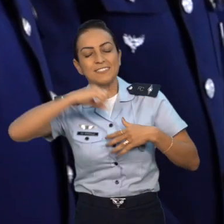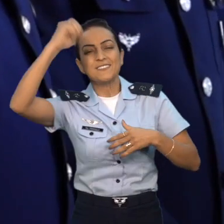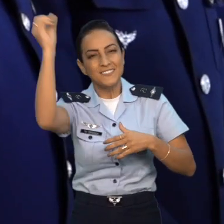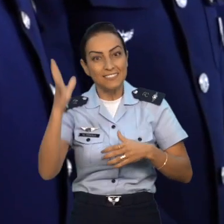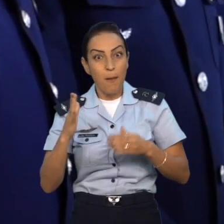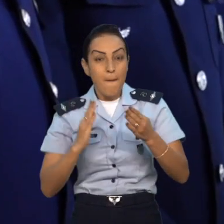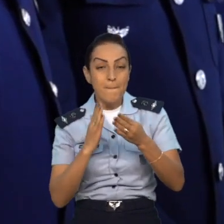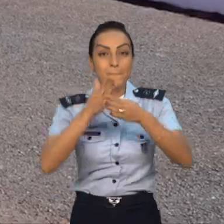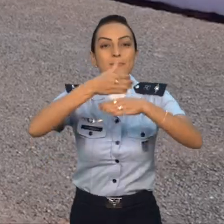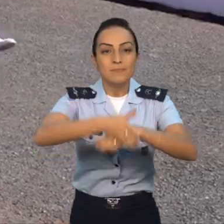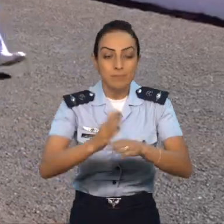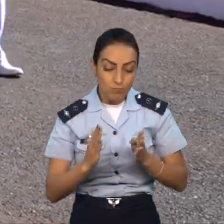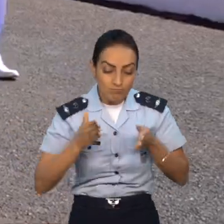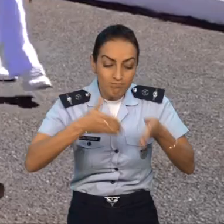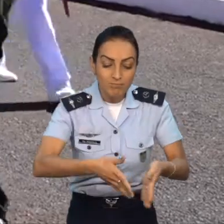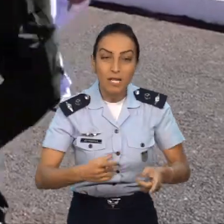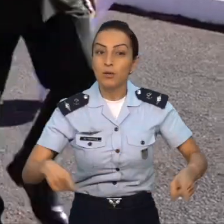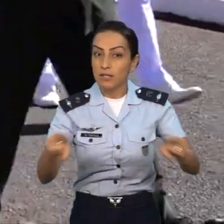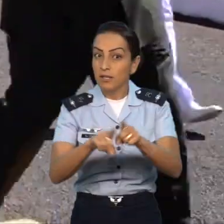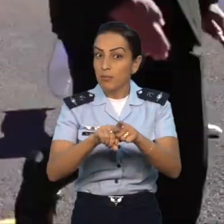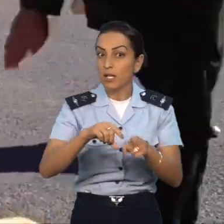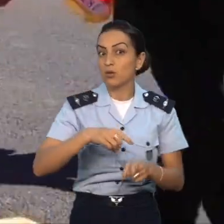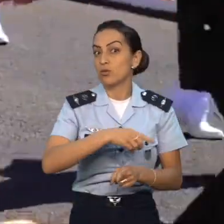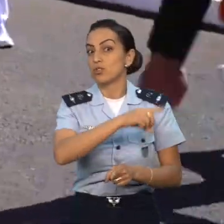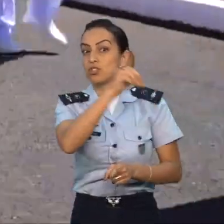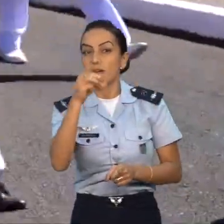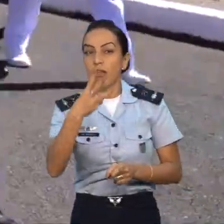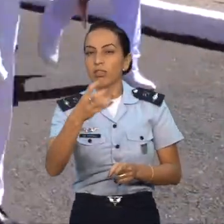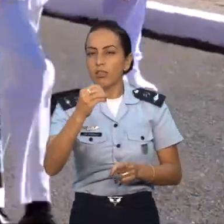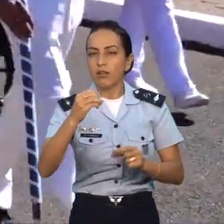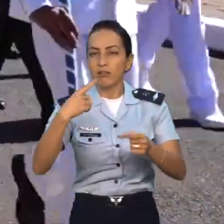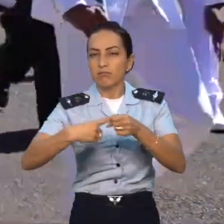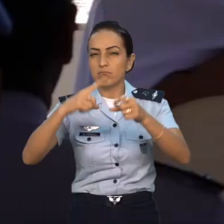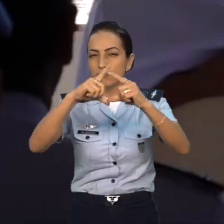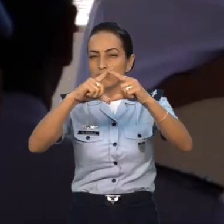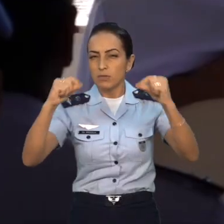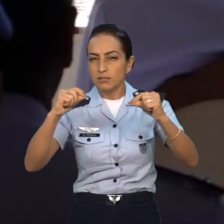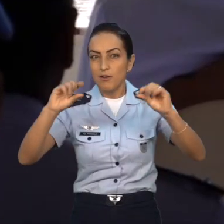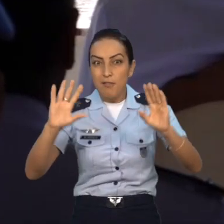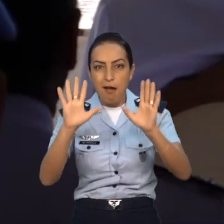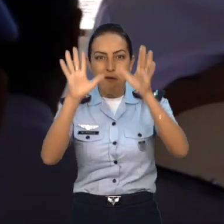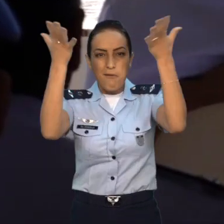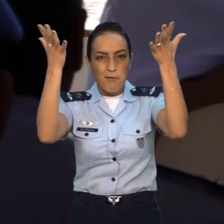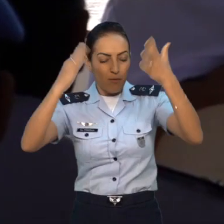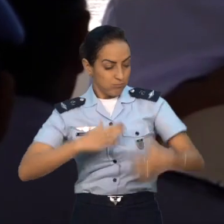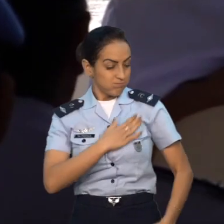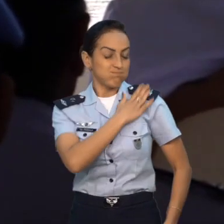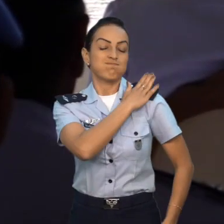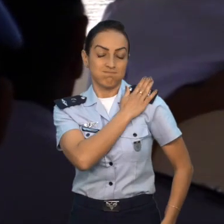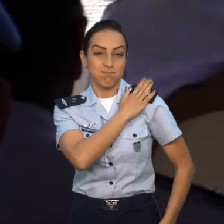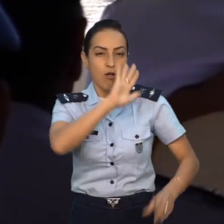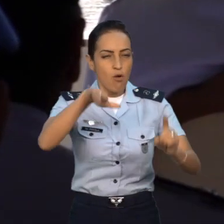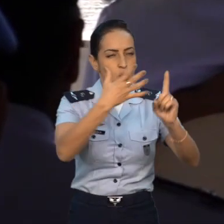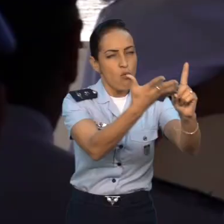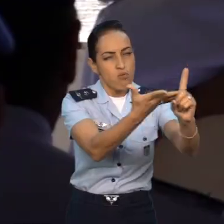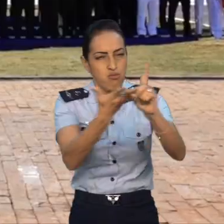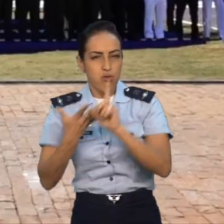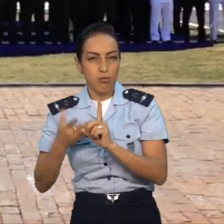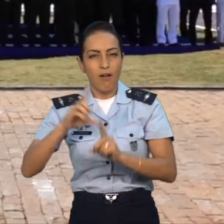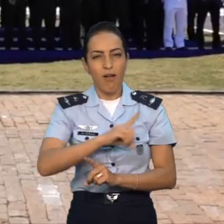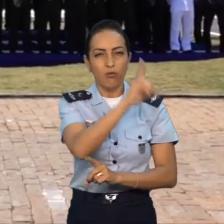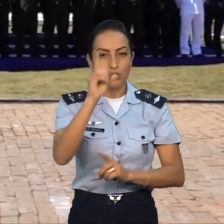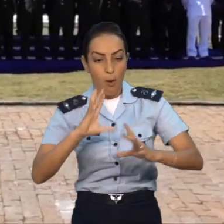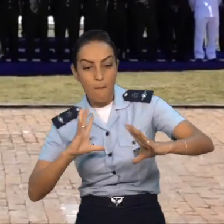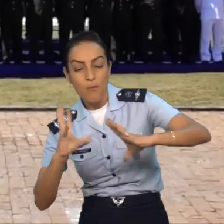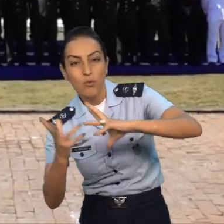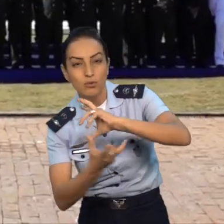Brasileira participaram no dia 30 de maio, em Brasília, Distrito Federal, da Solenidade Militar alusiva ao Dia